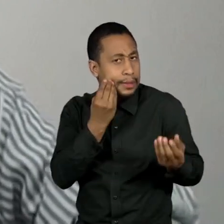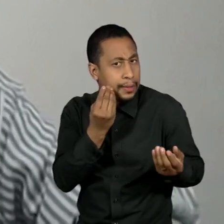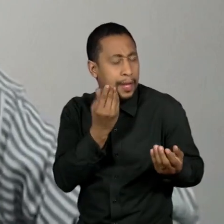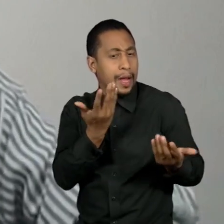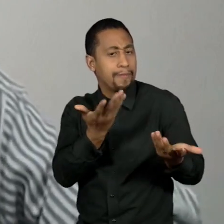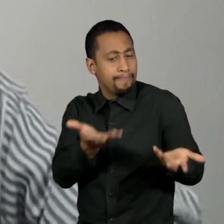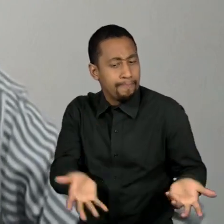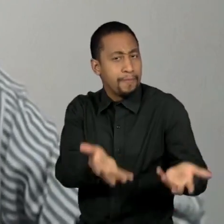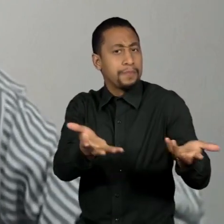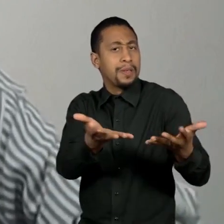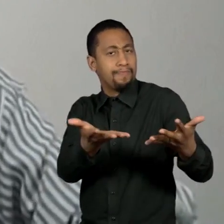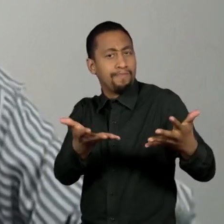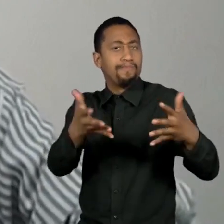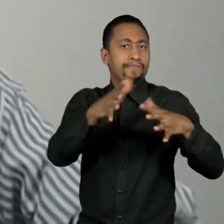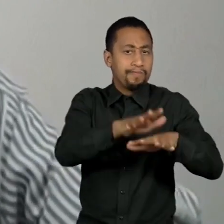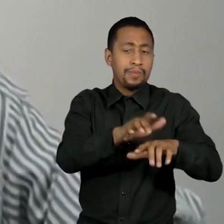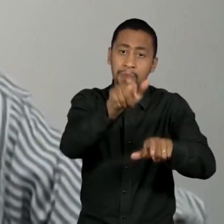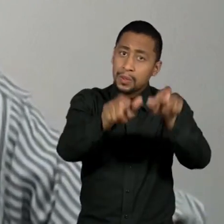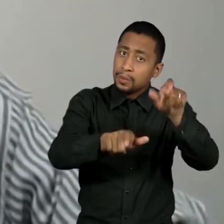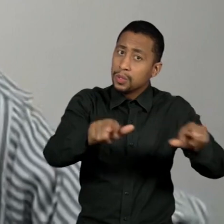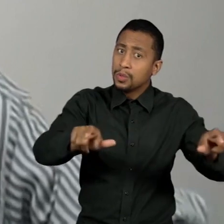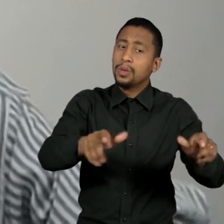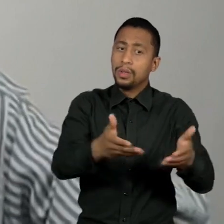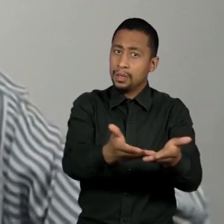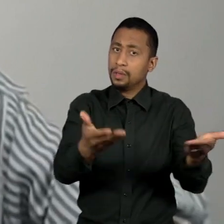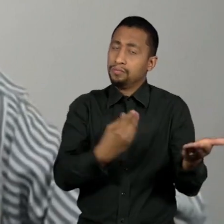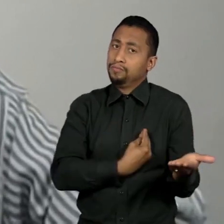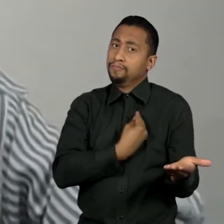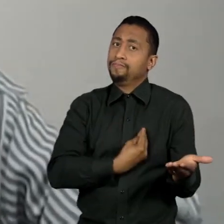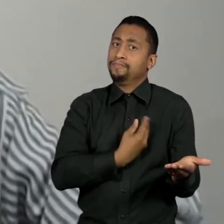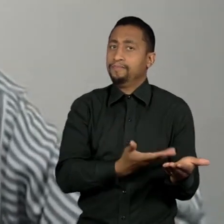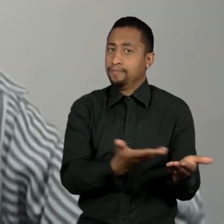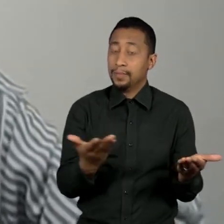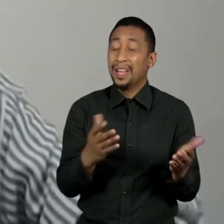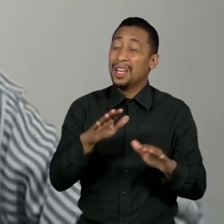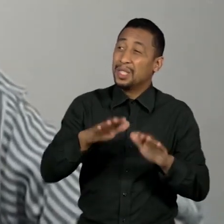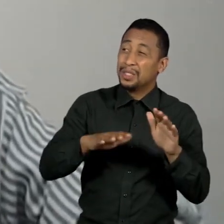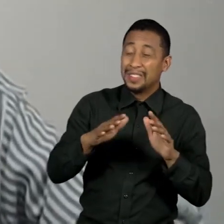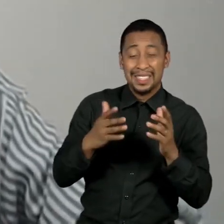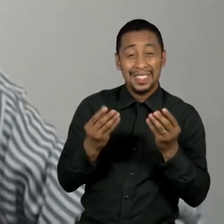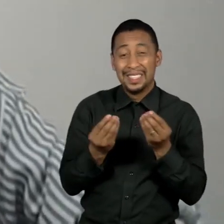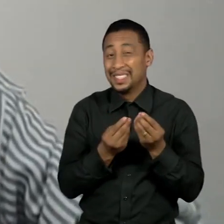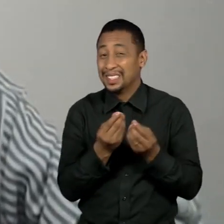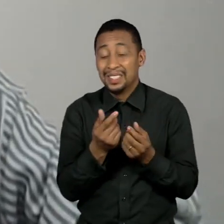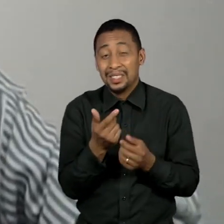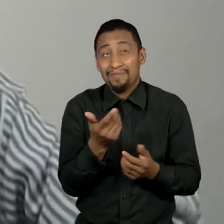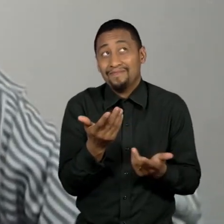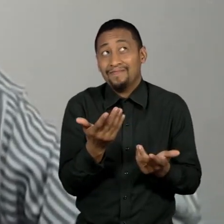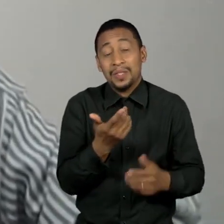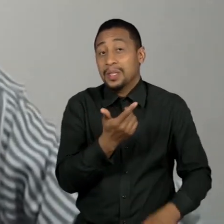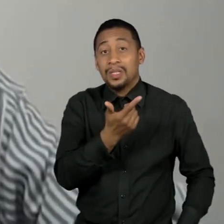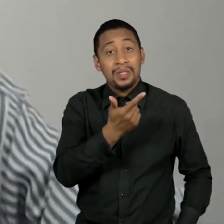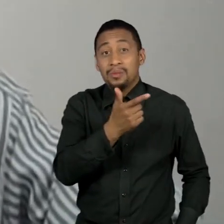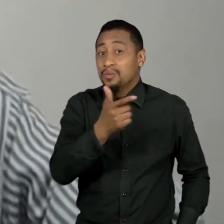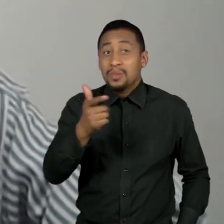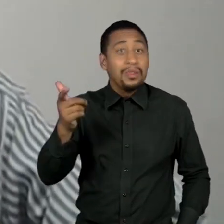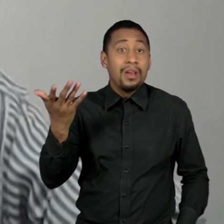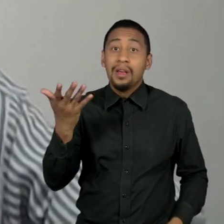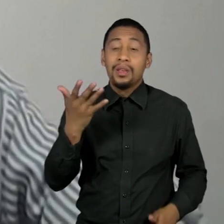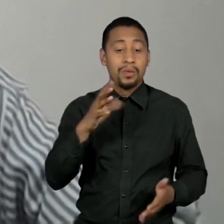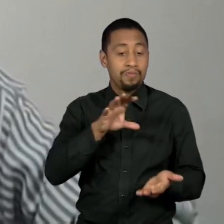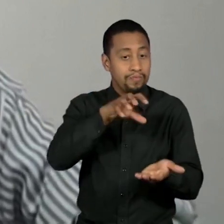cada um de nós, não é? Exatamente. Quem nós somos. Quantos familiares vieram também numa situação em busca de uma melhor condição, não é? Exatamente. Serena,